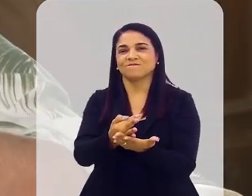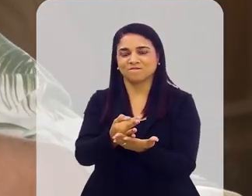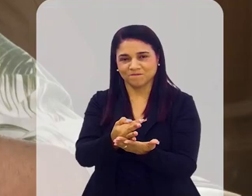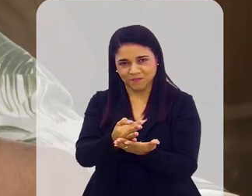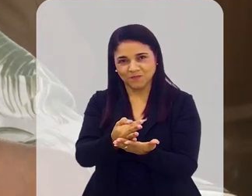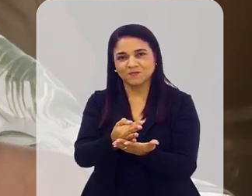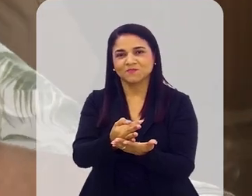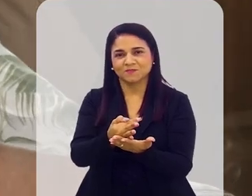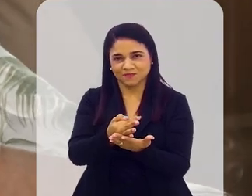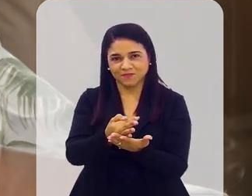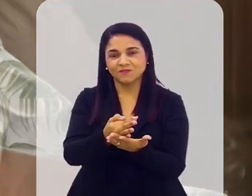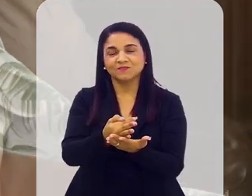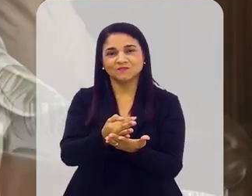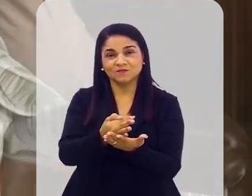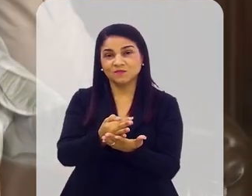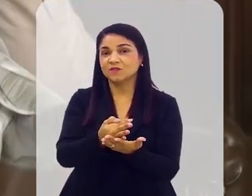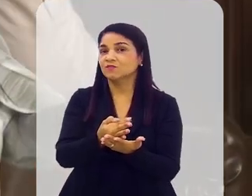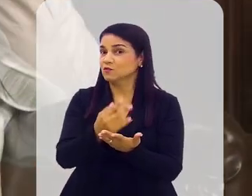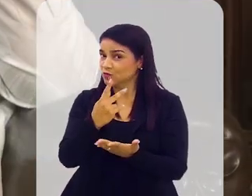pela